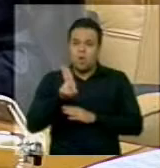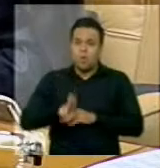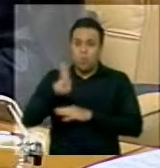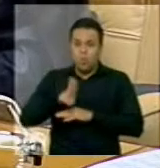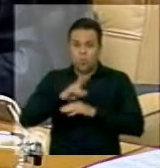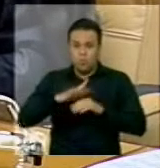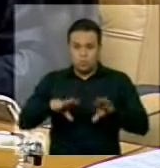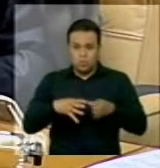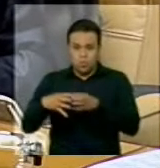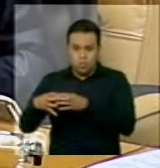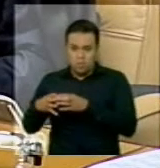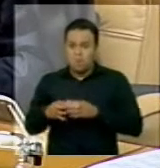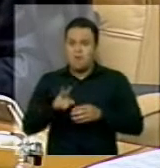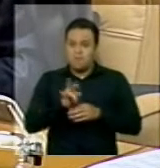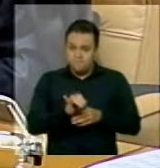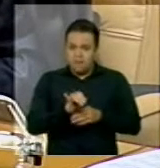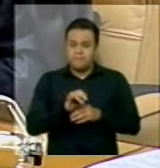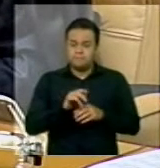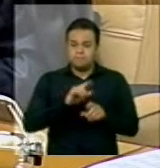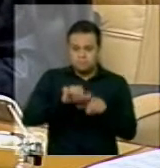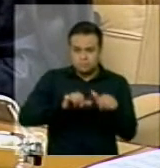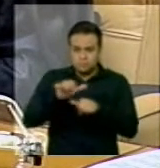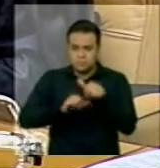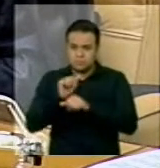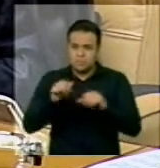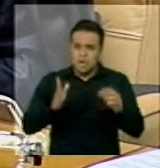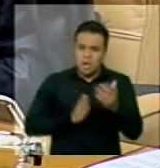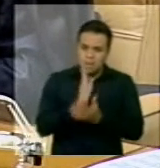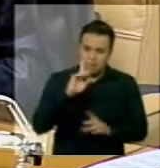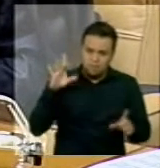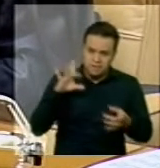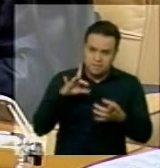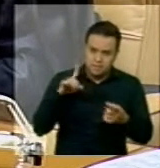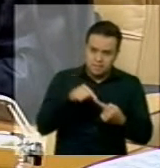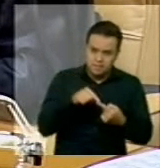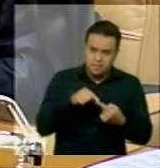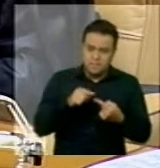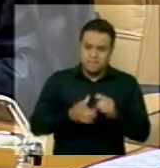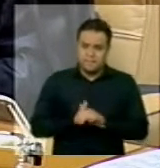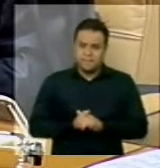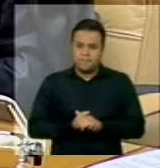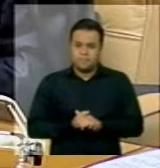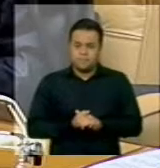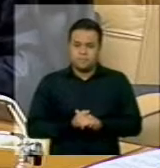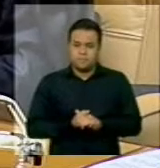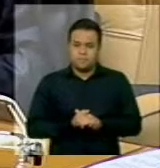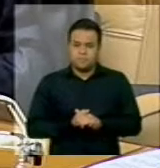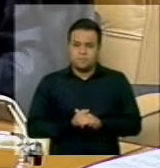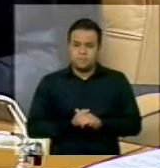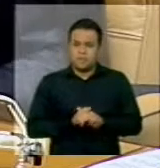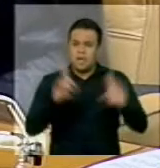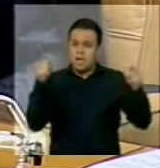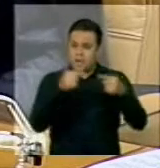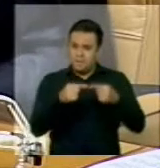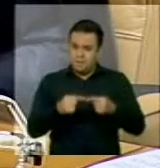área serão regularizadas de acordo com as normas específicas, aplicando-se-lhes, no que couber, os